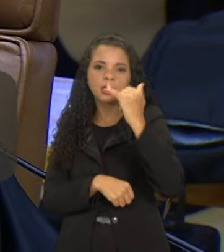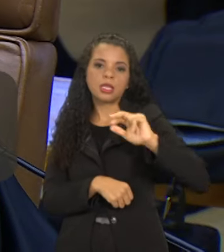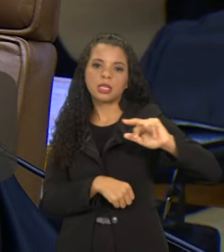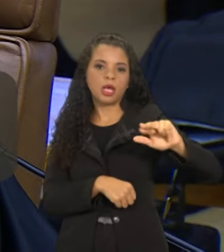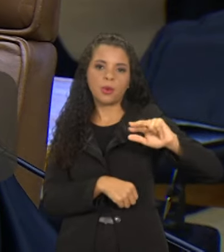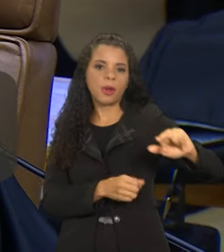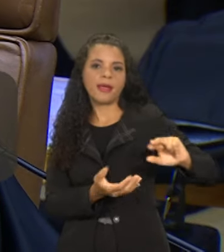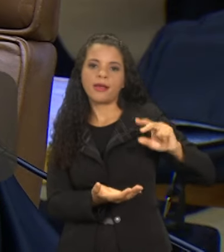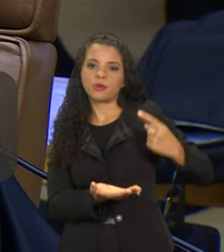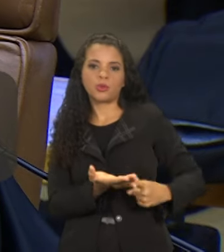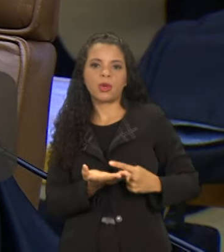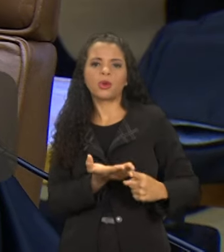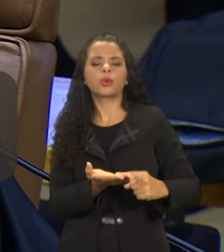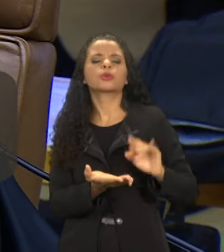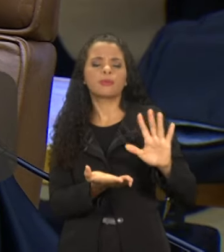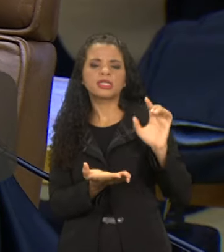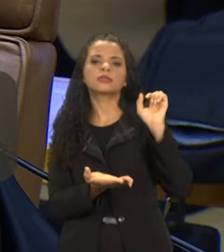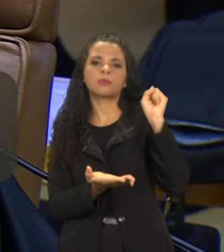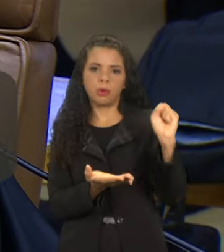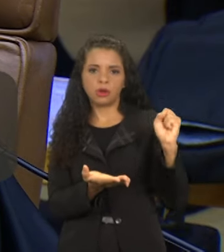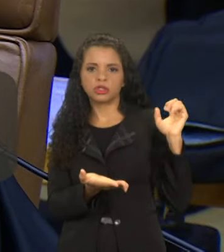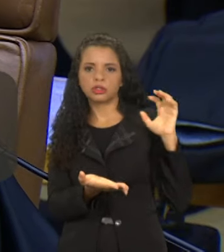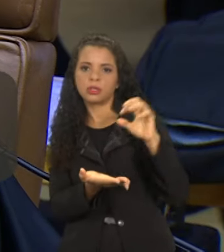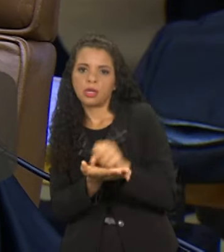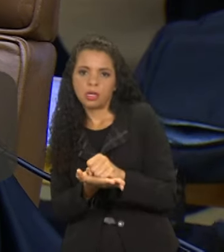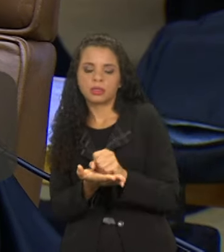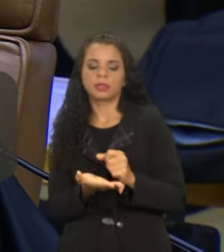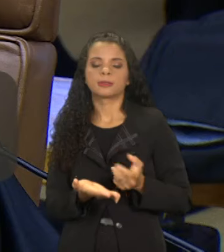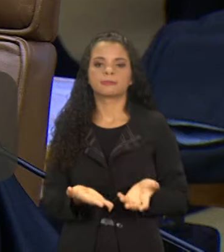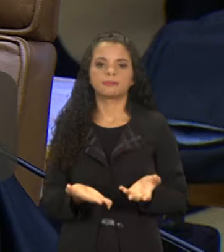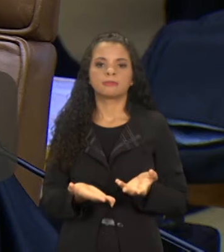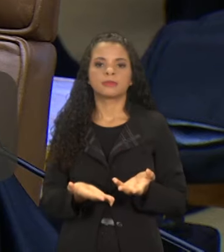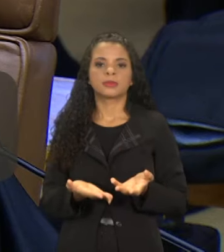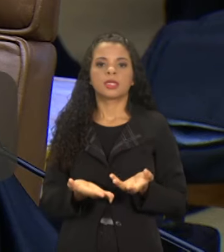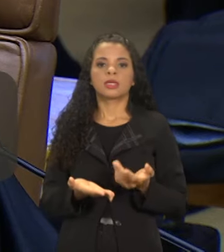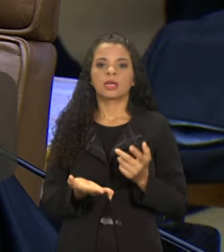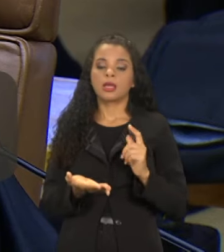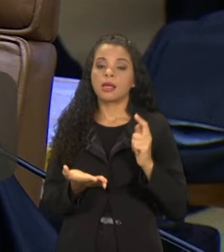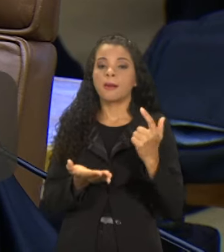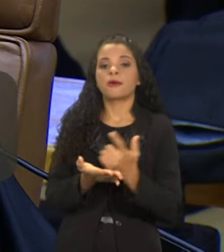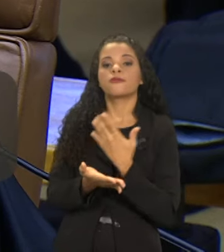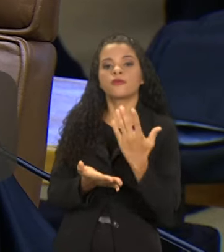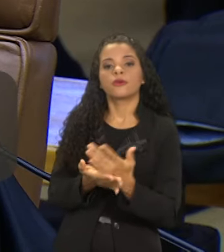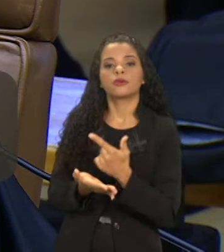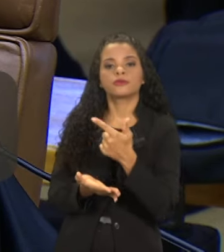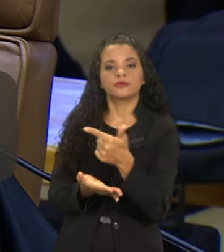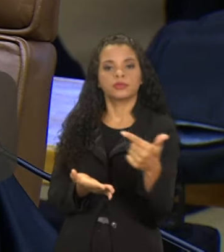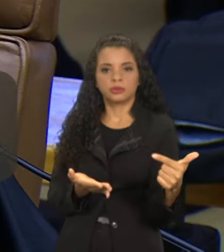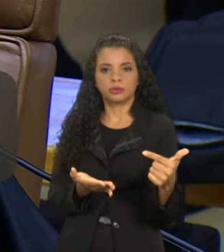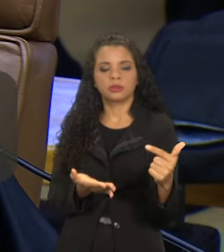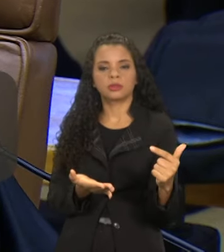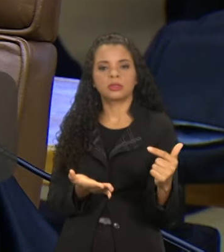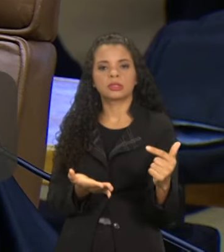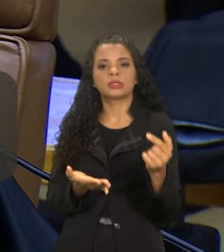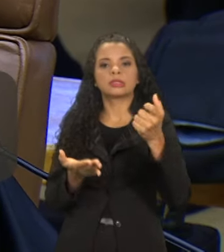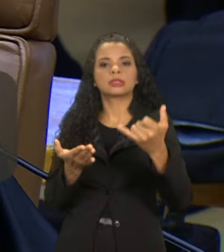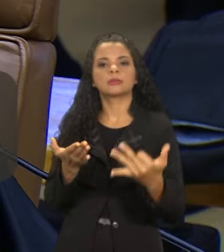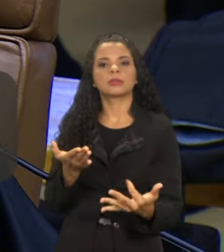poderão aderir. E na página seguinte também fala-se da possibilidade de